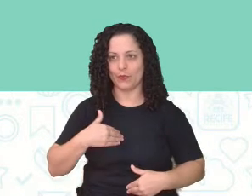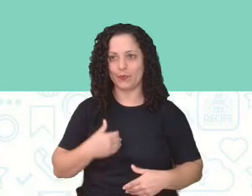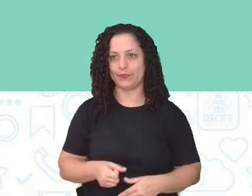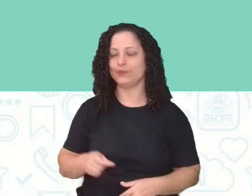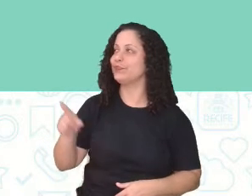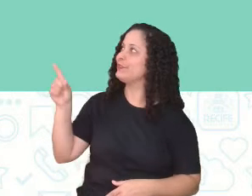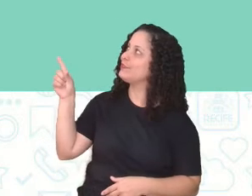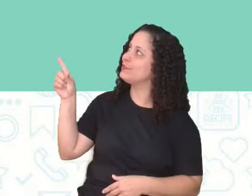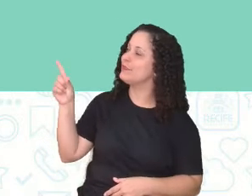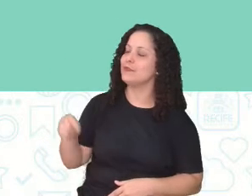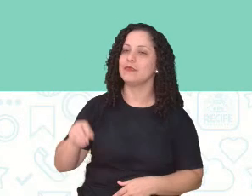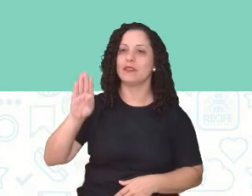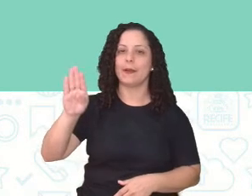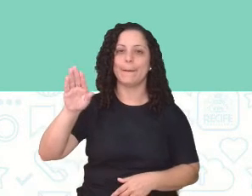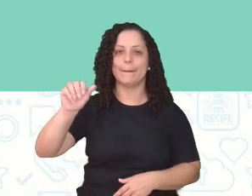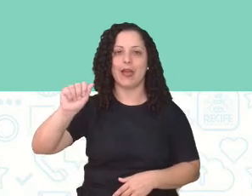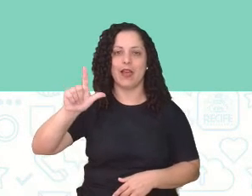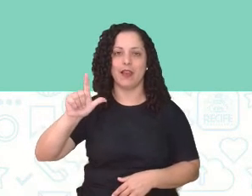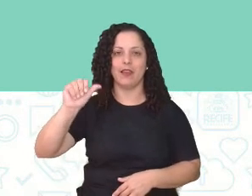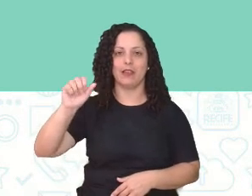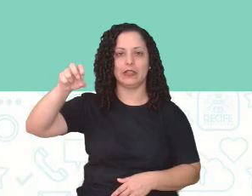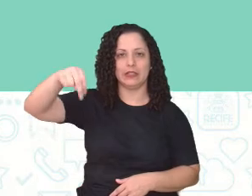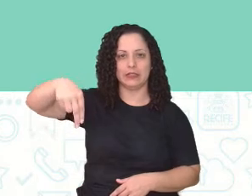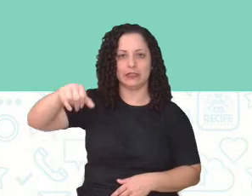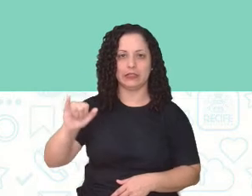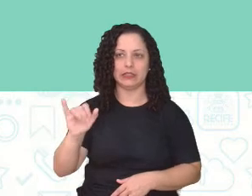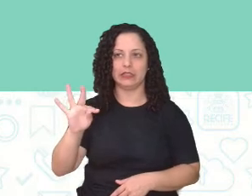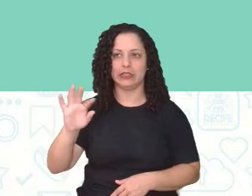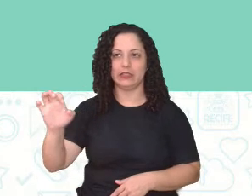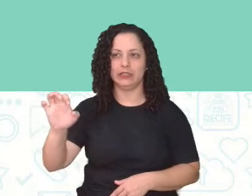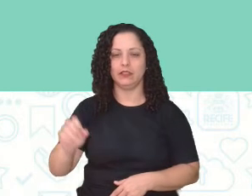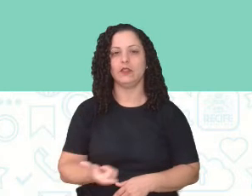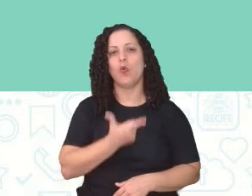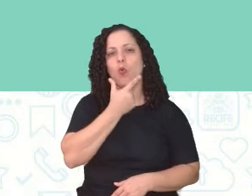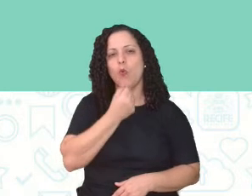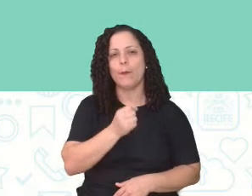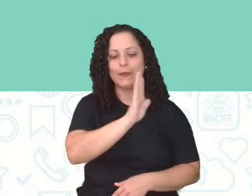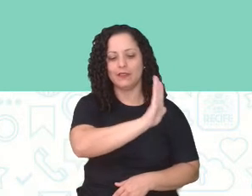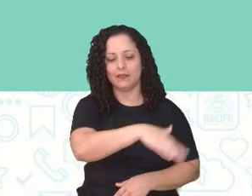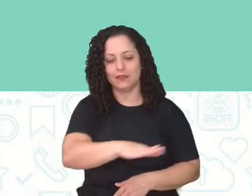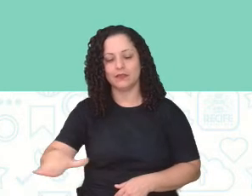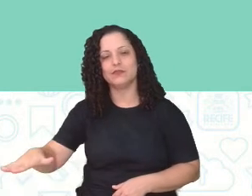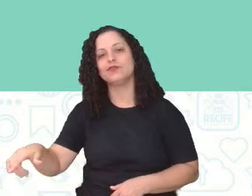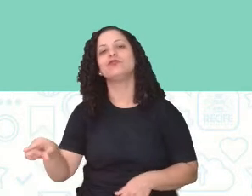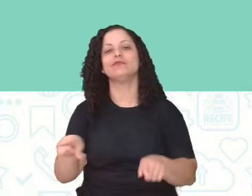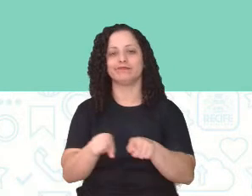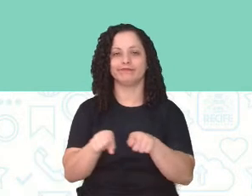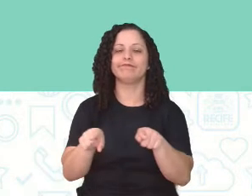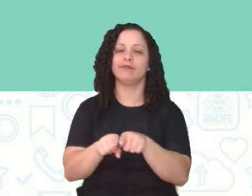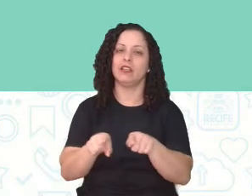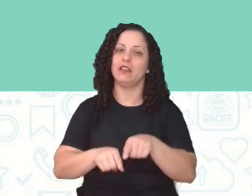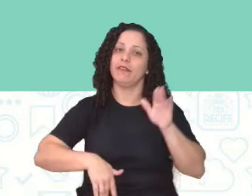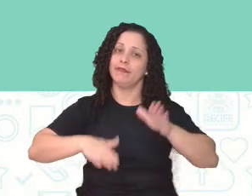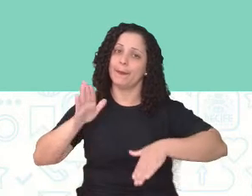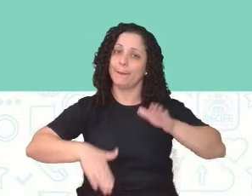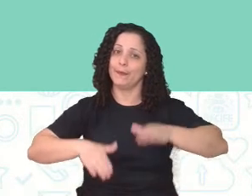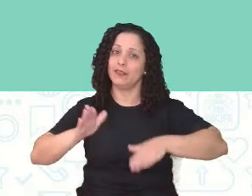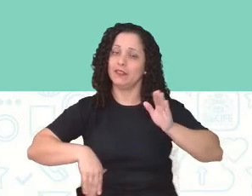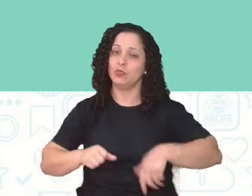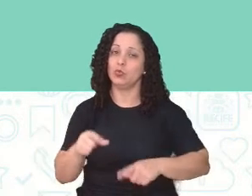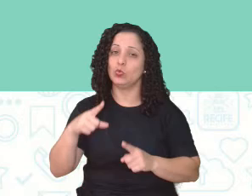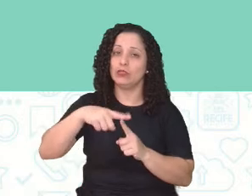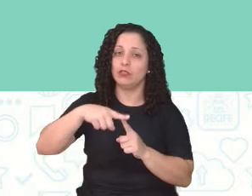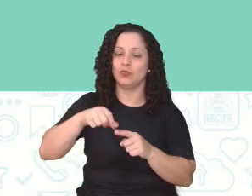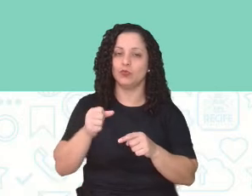balanopostite ou também chamada de balanite. É comum nos homens, em crianças até em adultos, dependendo do tipo da